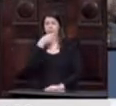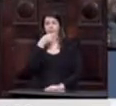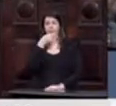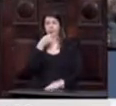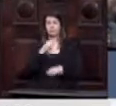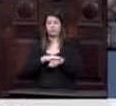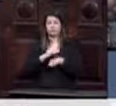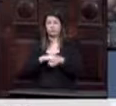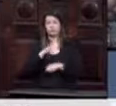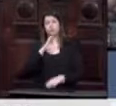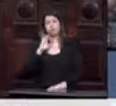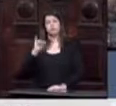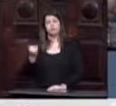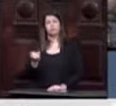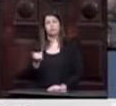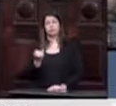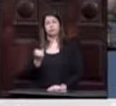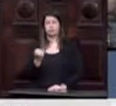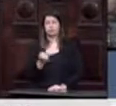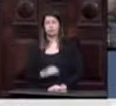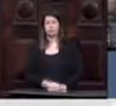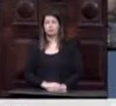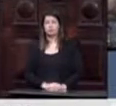parecer pela Comissão de Constituição e Justiça,